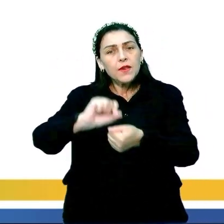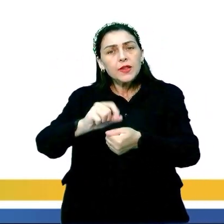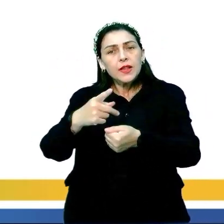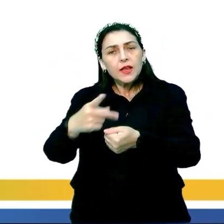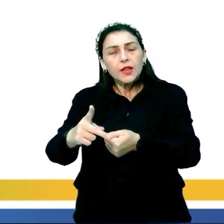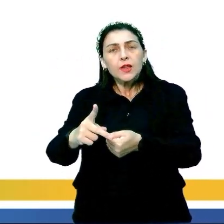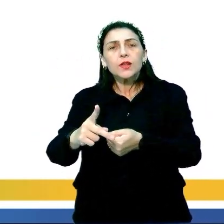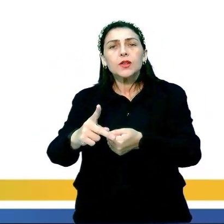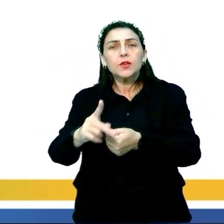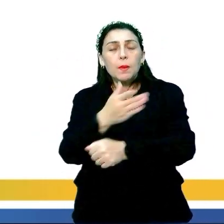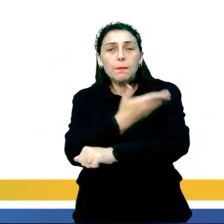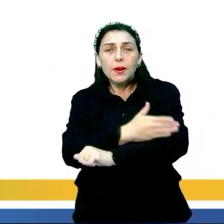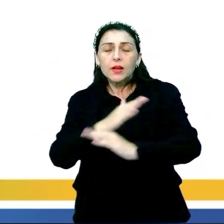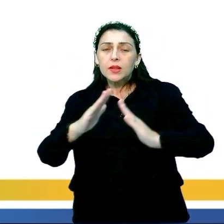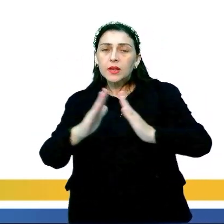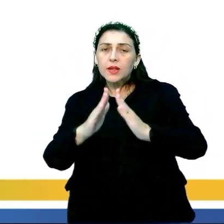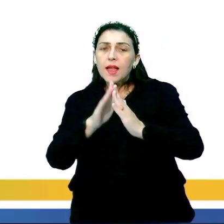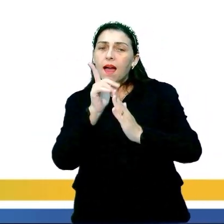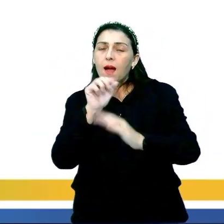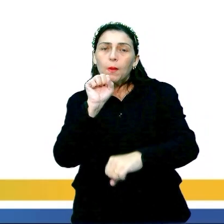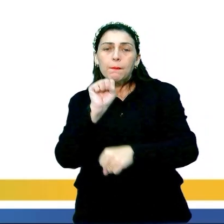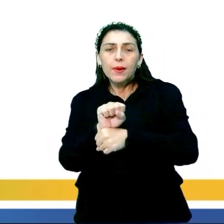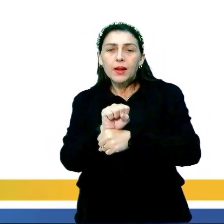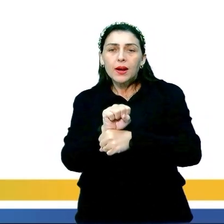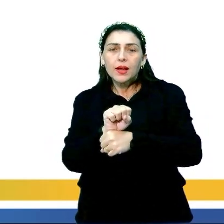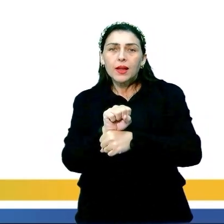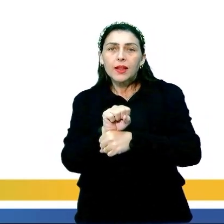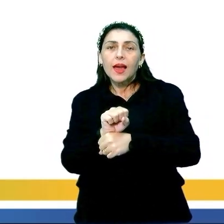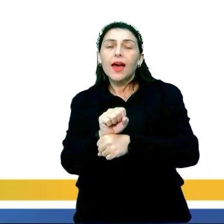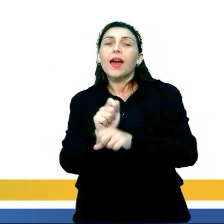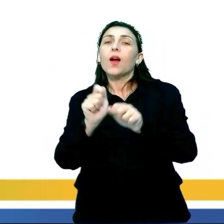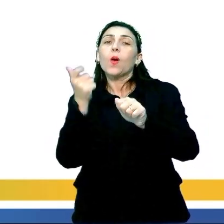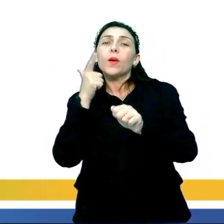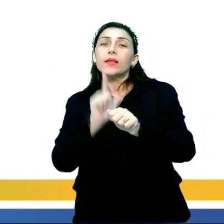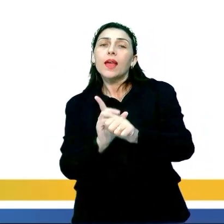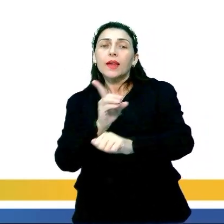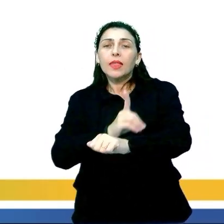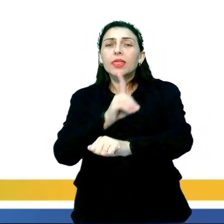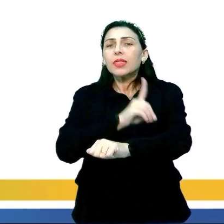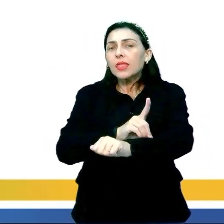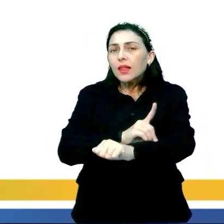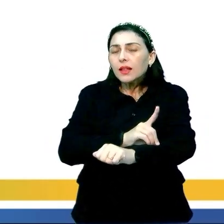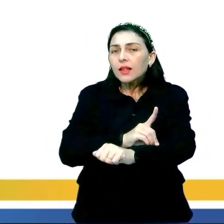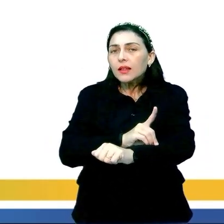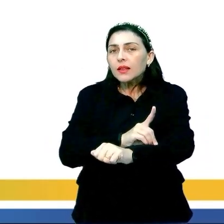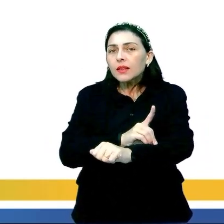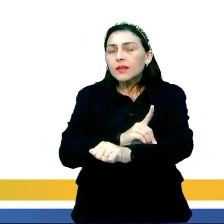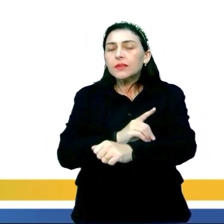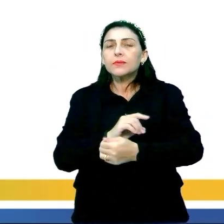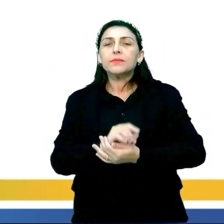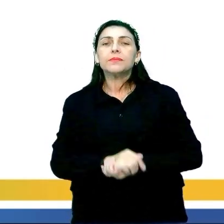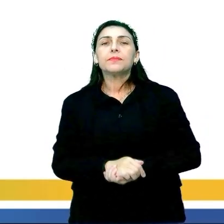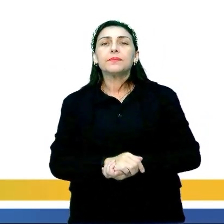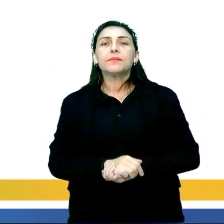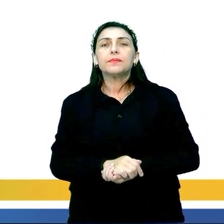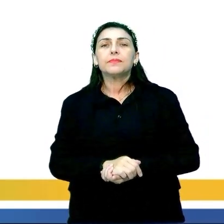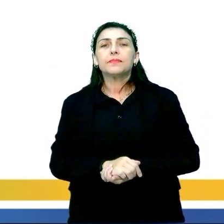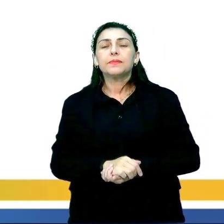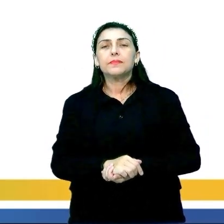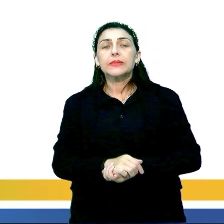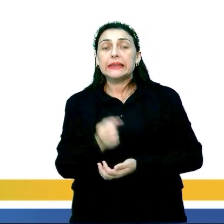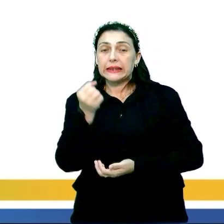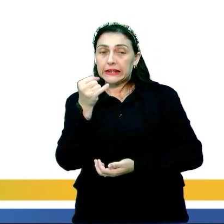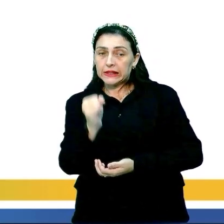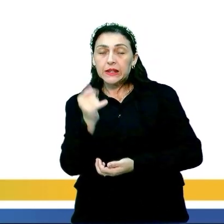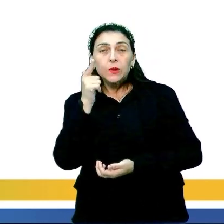sua lição de casa, a água parada da dengue. Então, vamos observar aqui